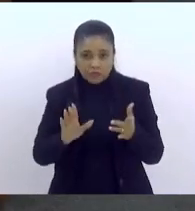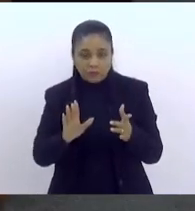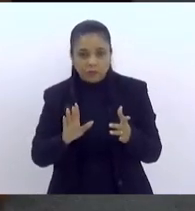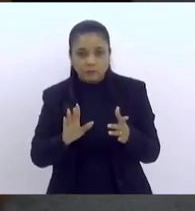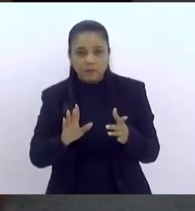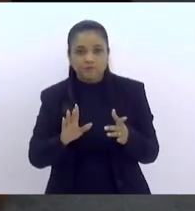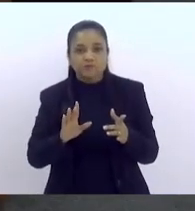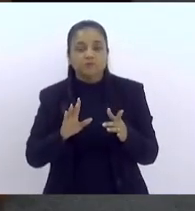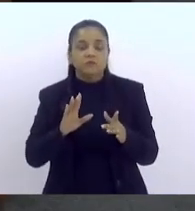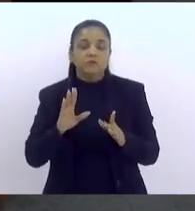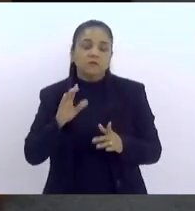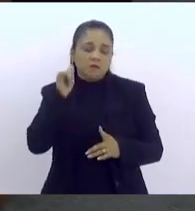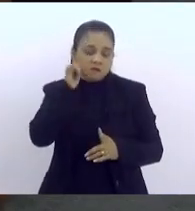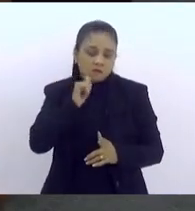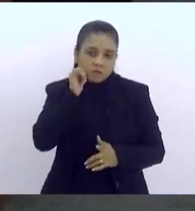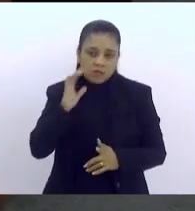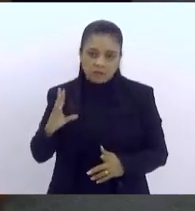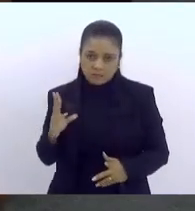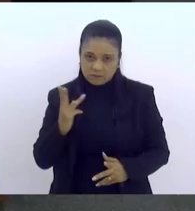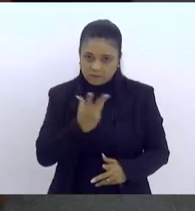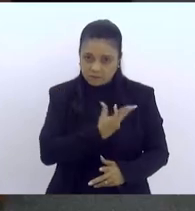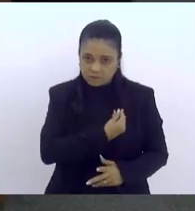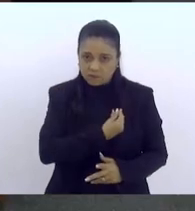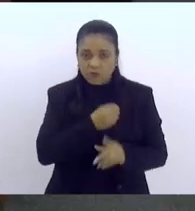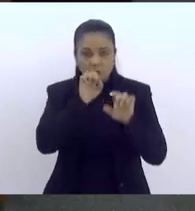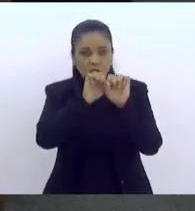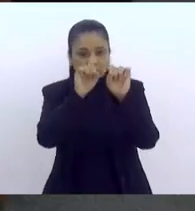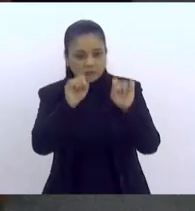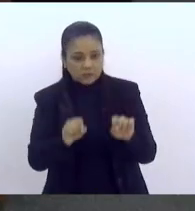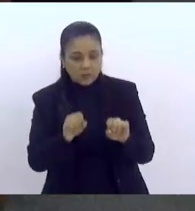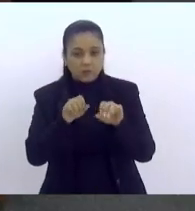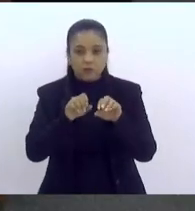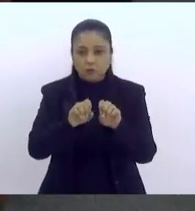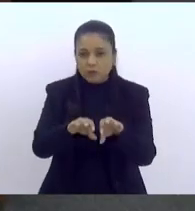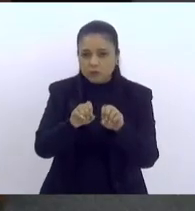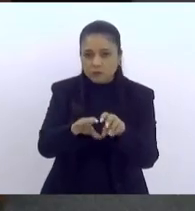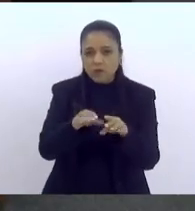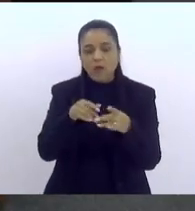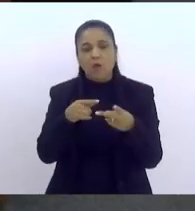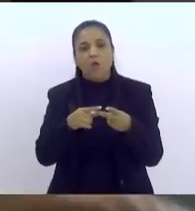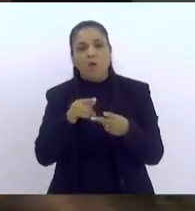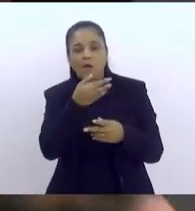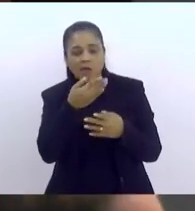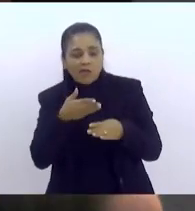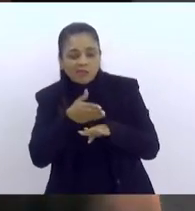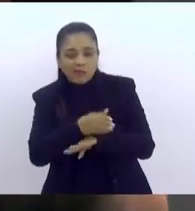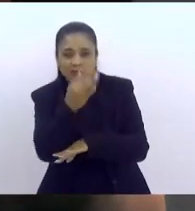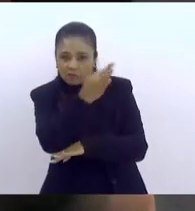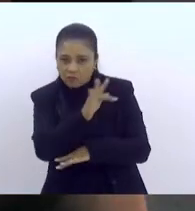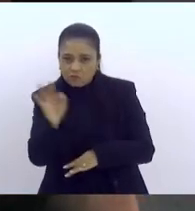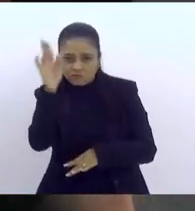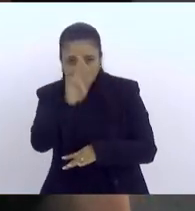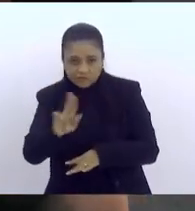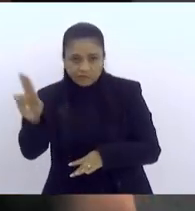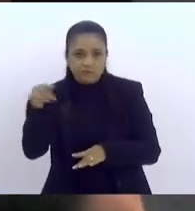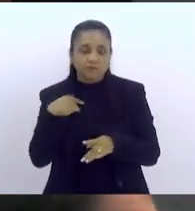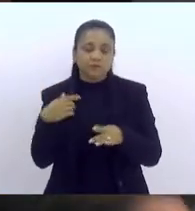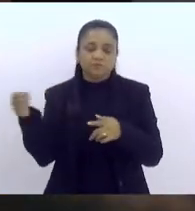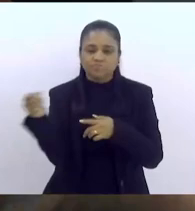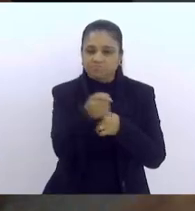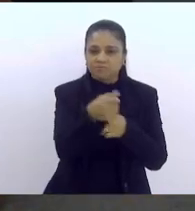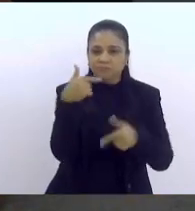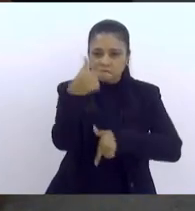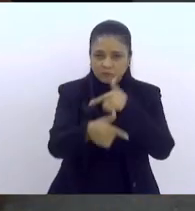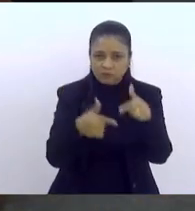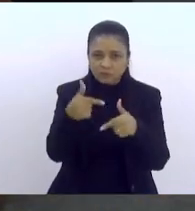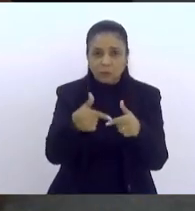a mulheres transexuais, que é o sistema básico de educação, a perspectiva de ingresso nas universidades, ingresso no mercado de trabalho formal,